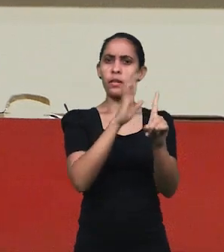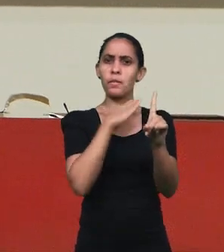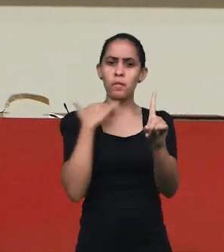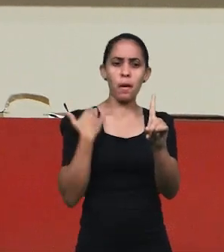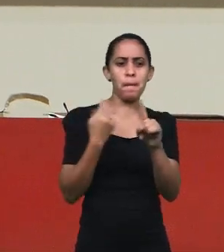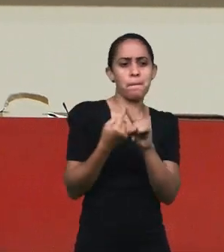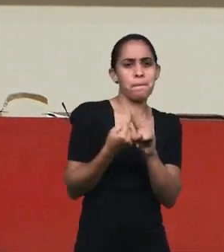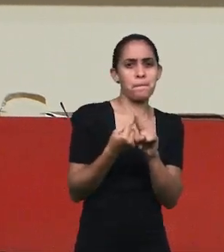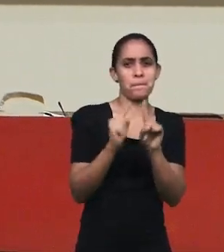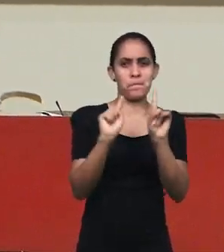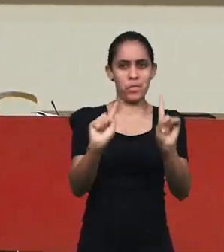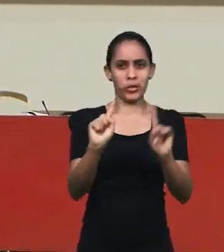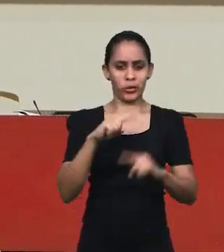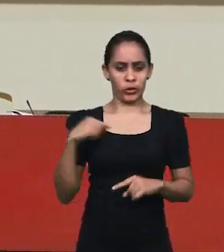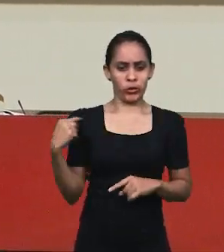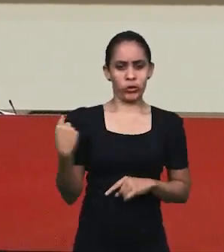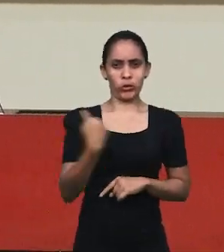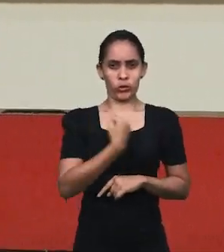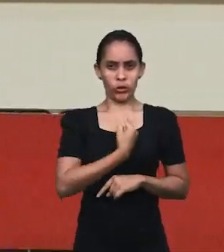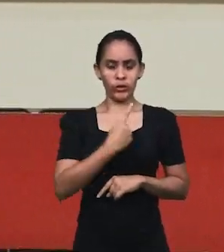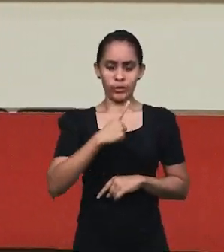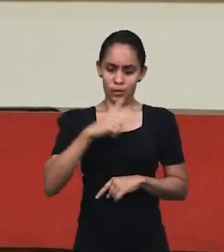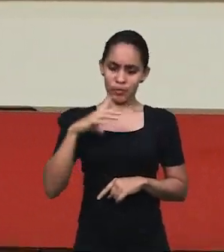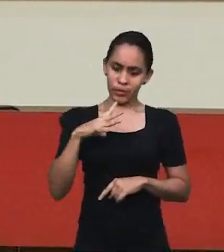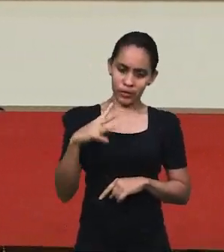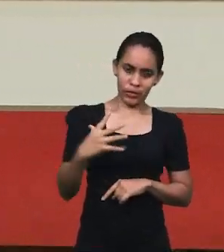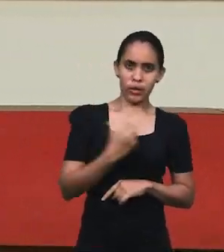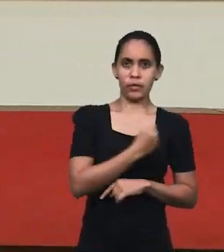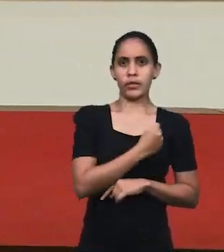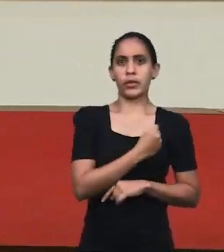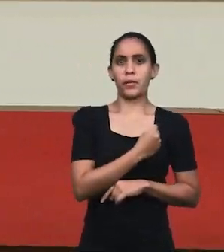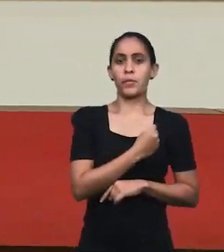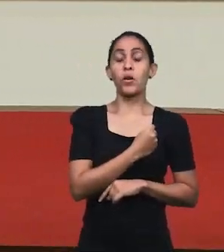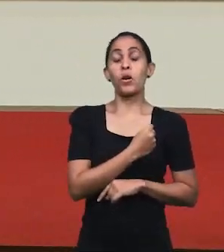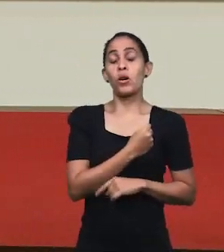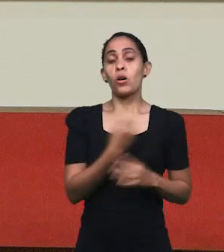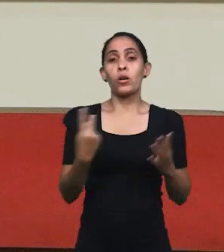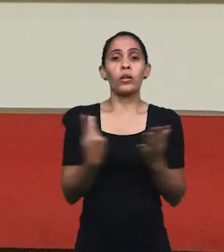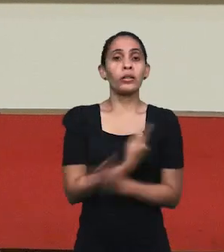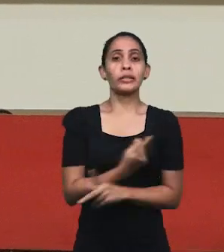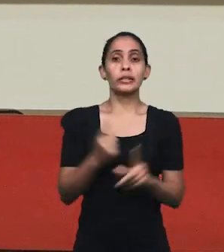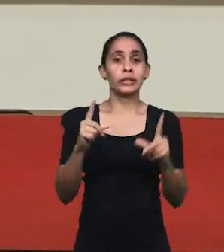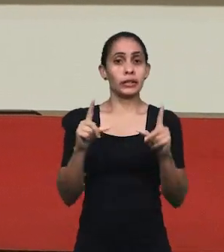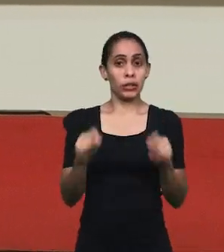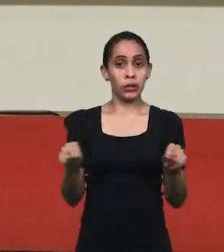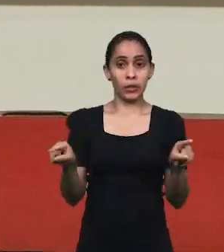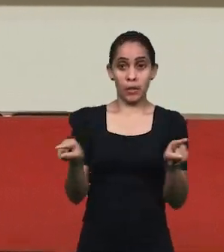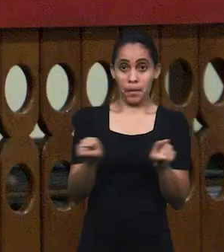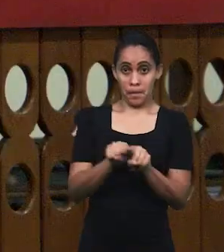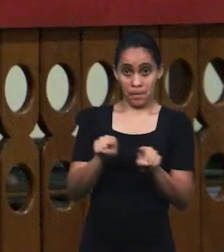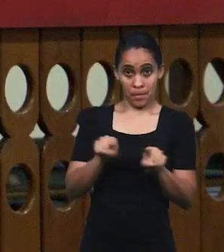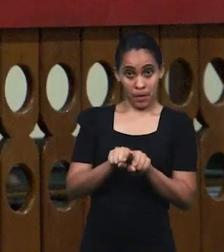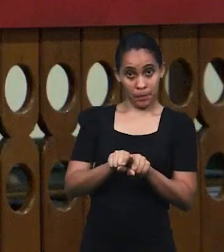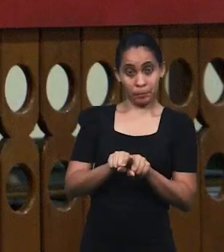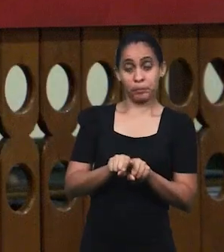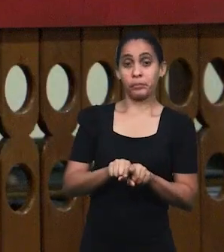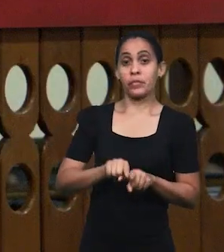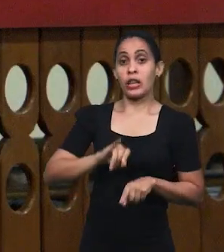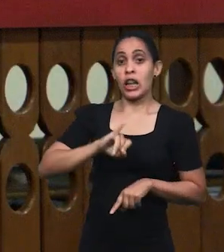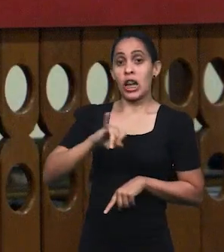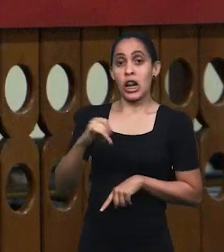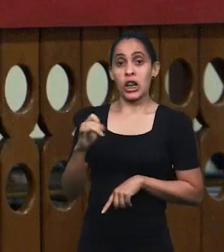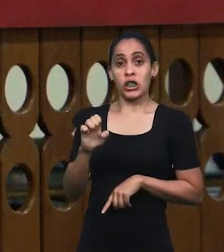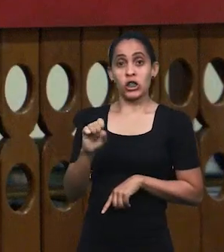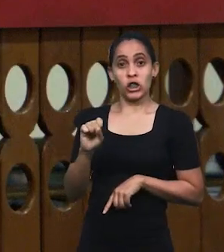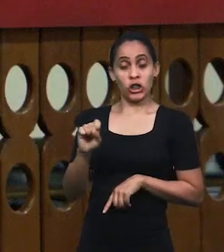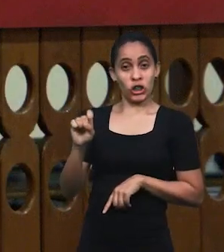morte de cruz, mas no seu nome nós temos salvação. Assim como um dia Jessé, o pai